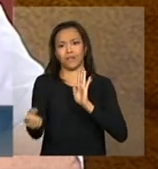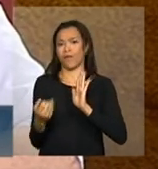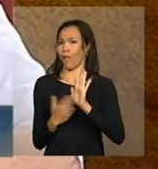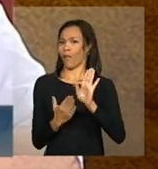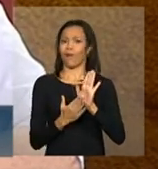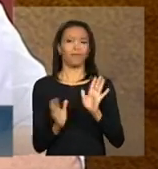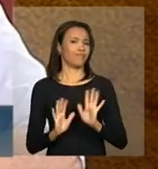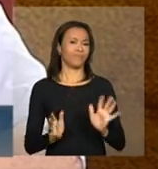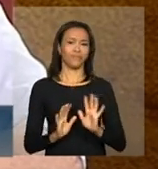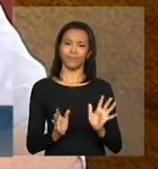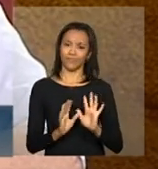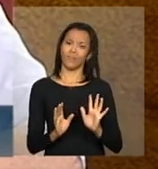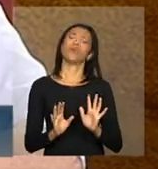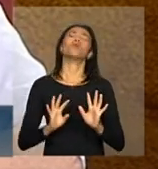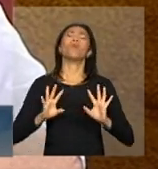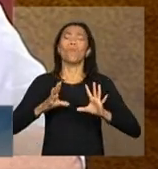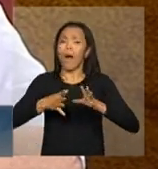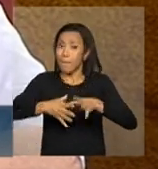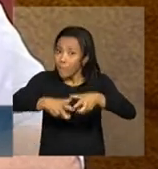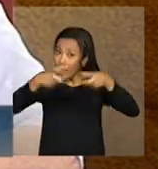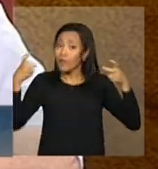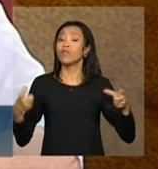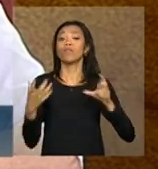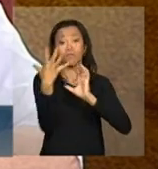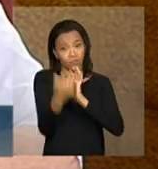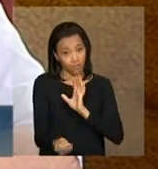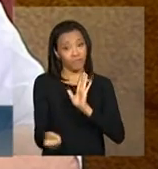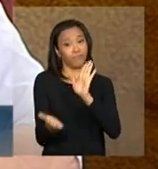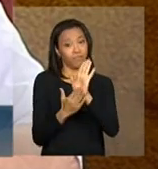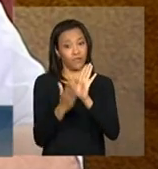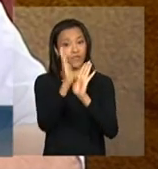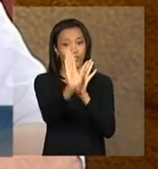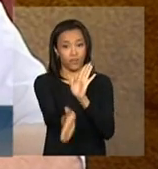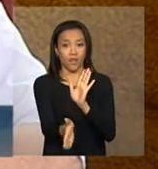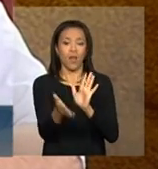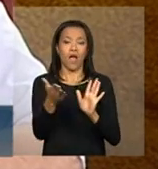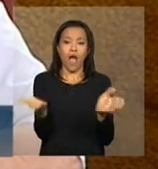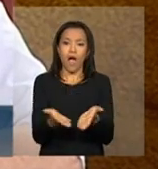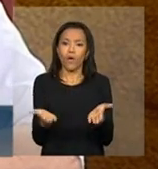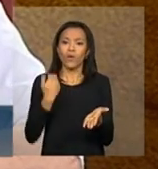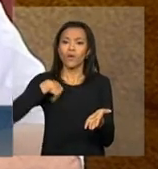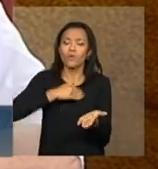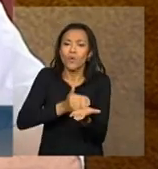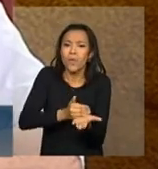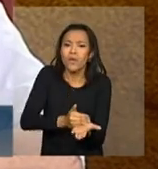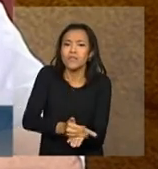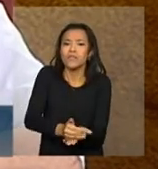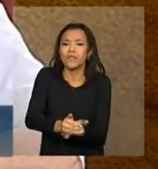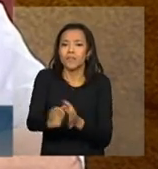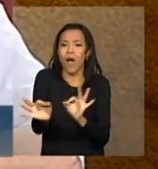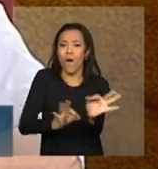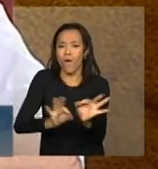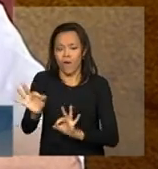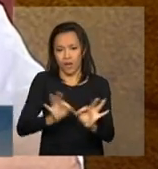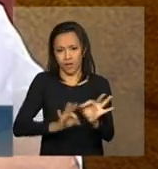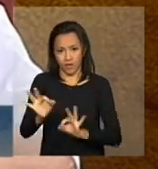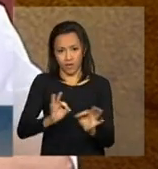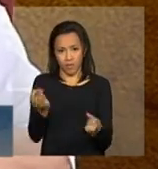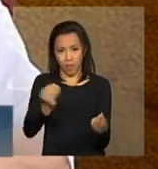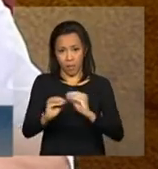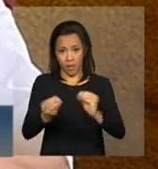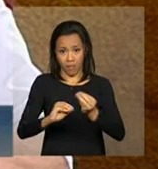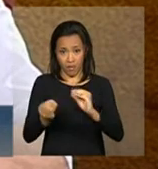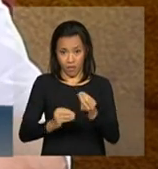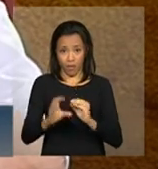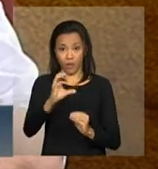que vocês propuseram foram acatadas. Agora iniciamos o processo de elaboração do orçamento para 2014, o